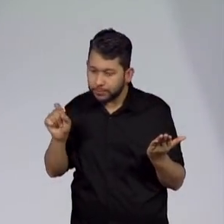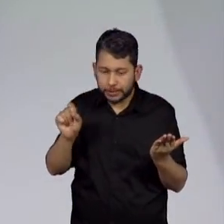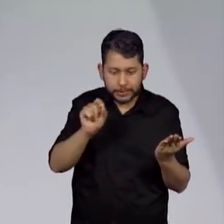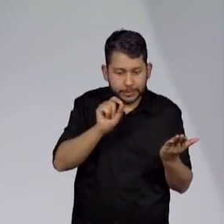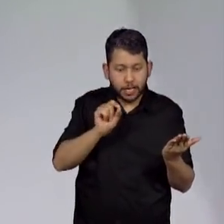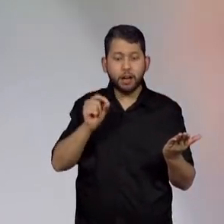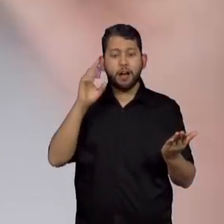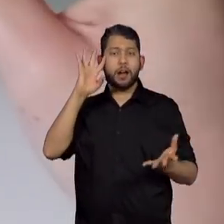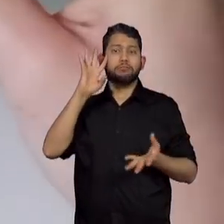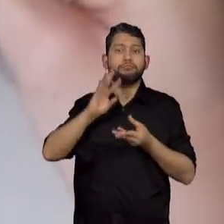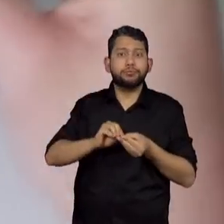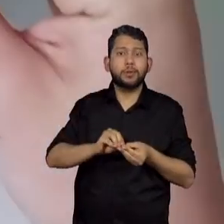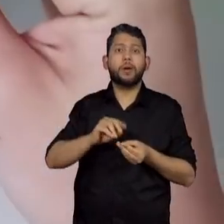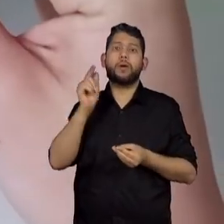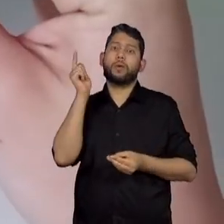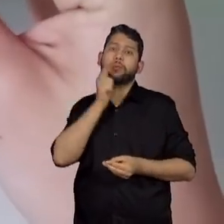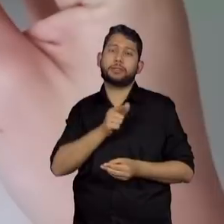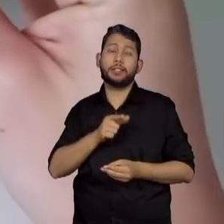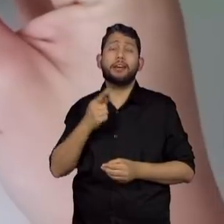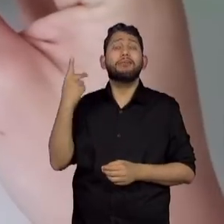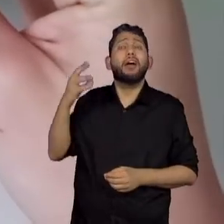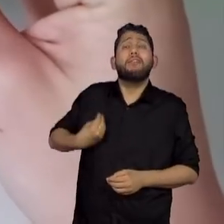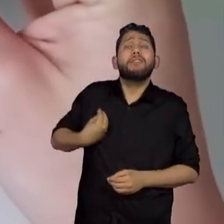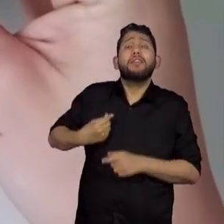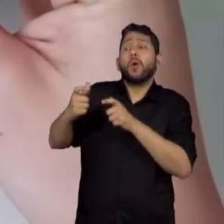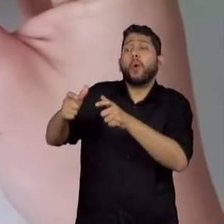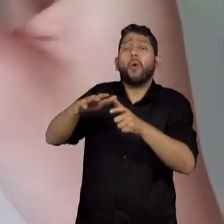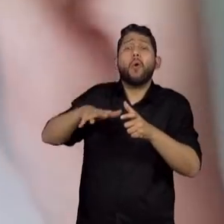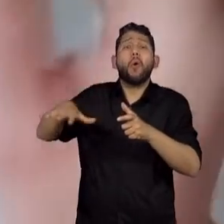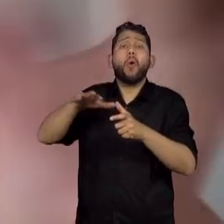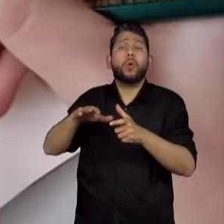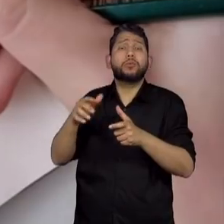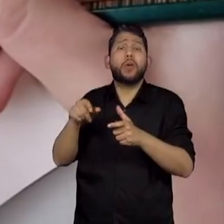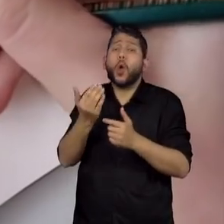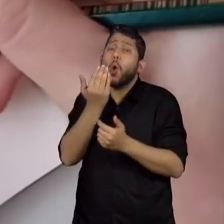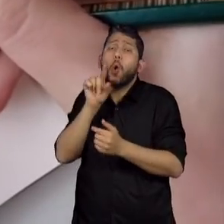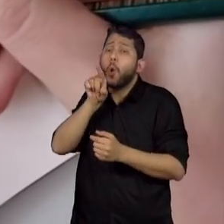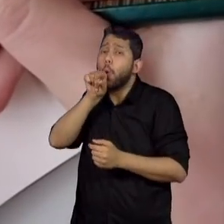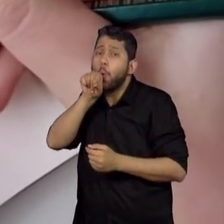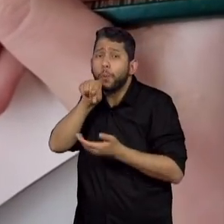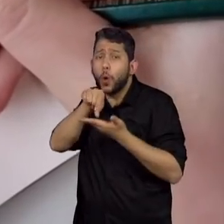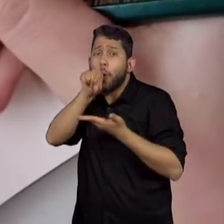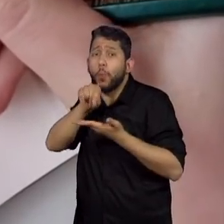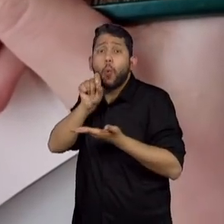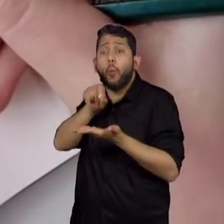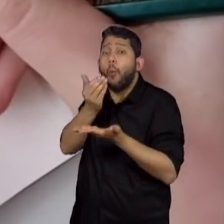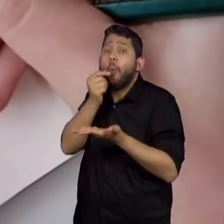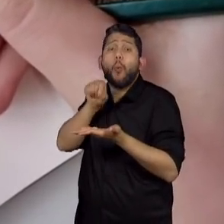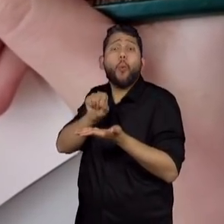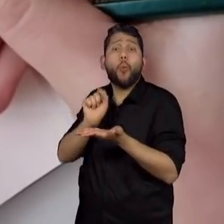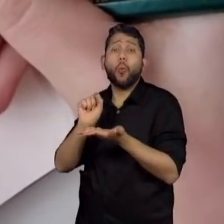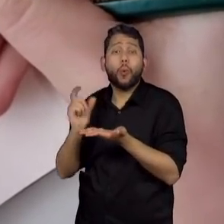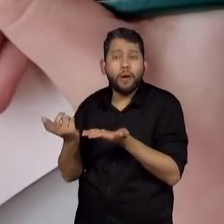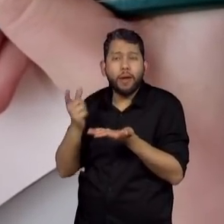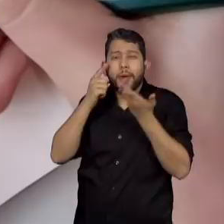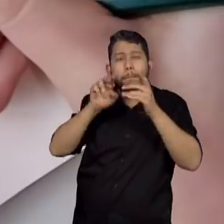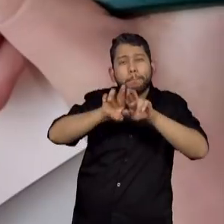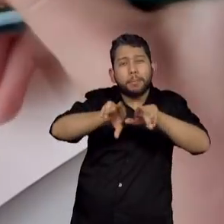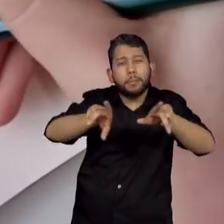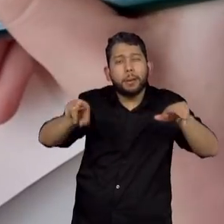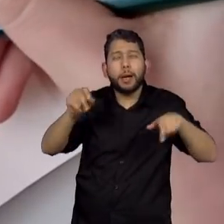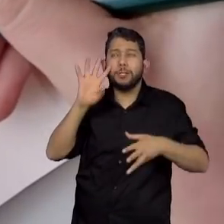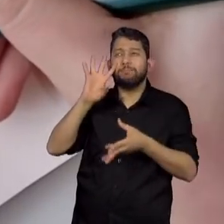sobre o ambiente onde ela vive, sobre nicho ecológico e tudo mais. Então, para mim isso é